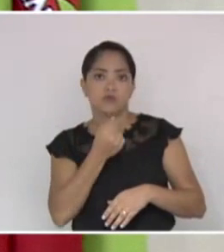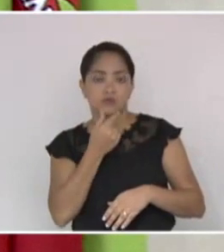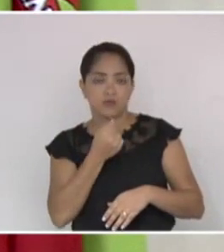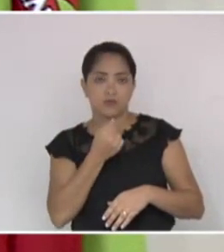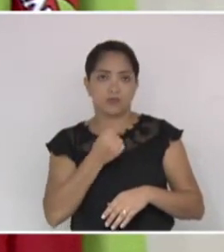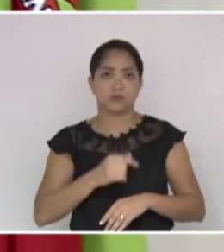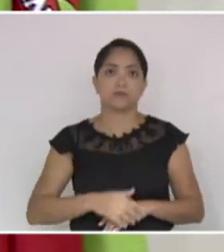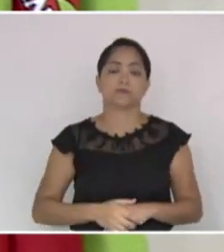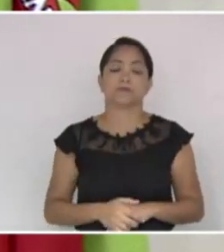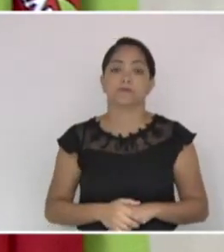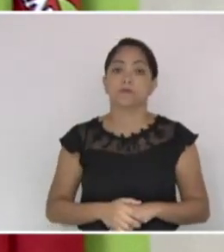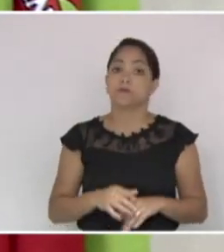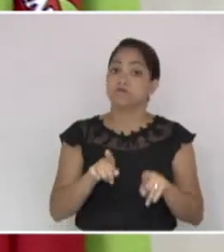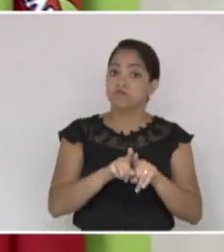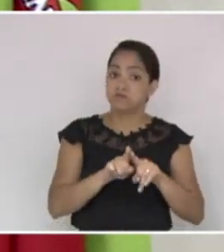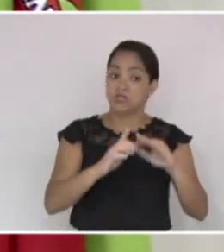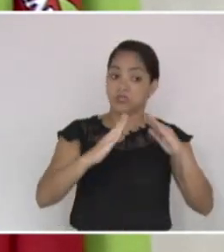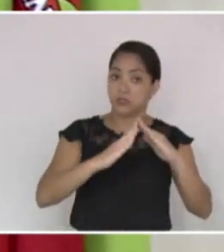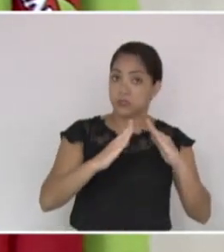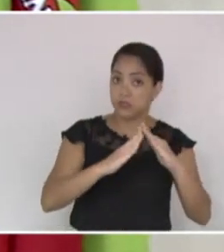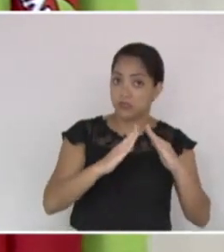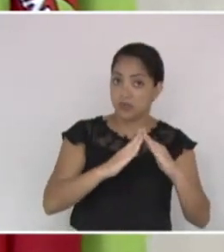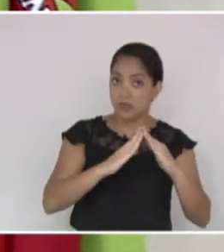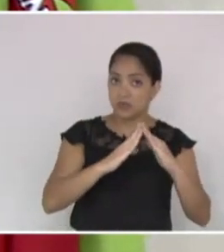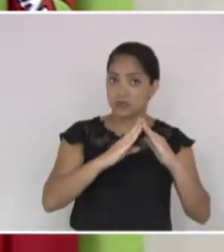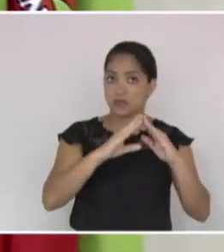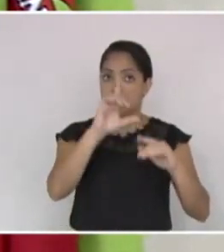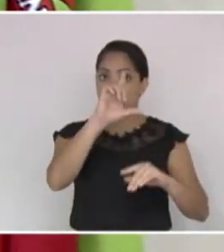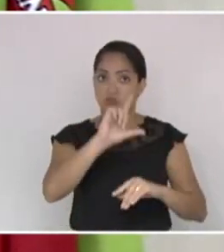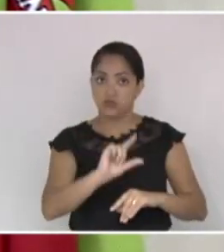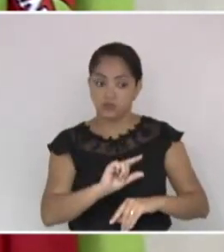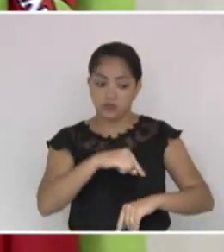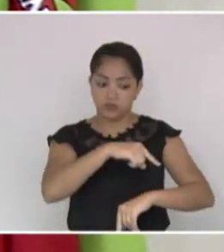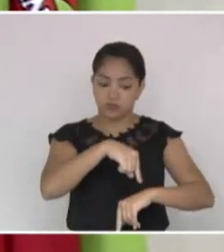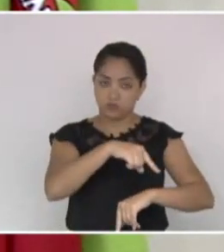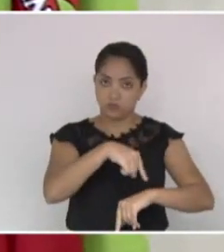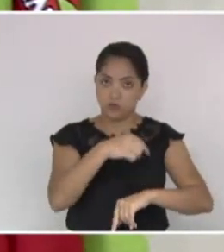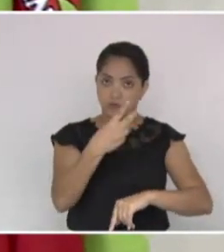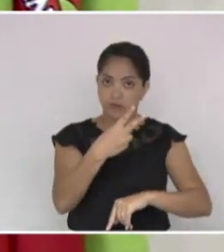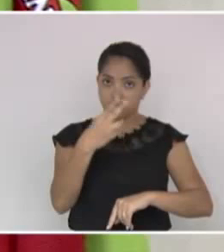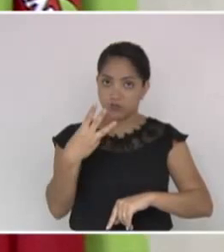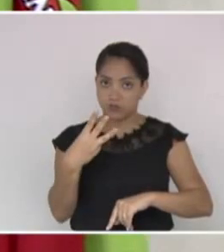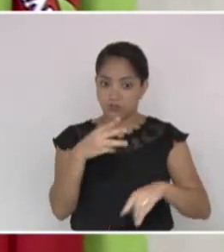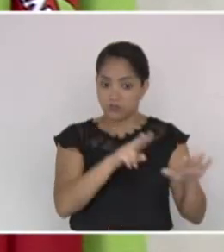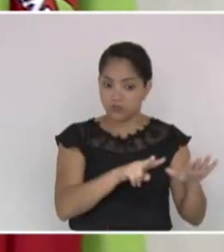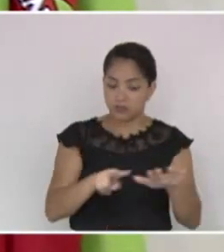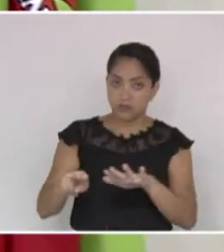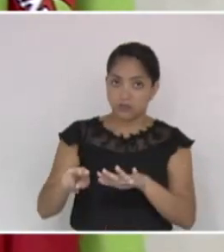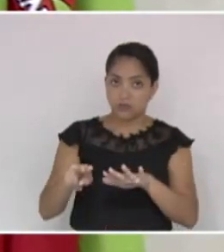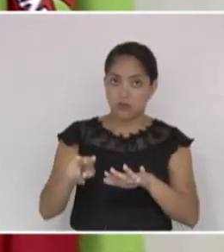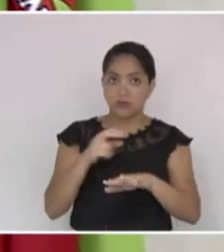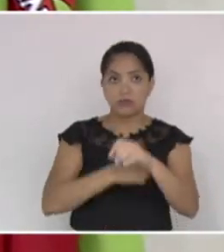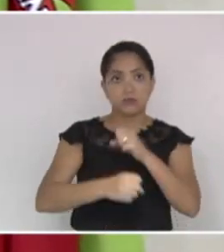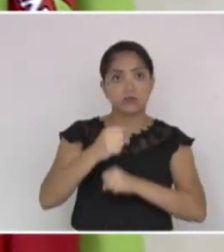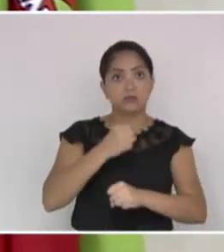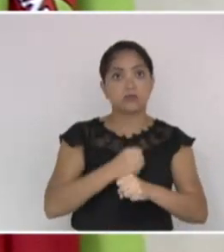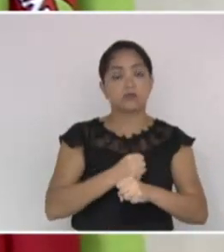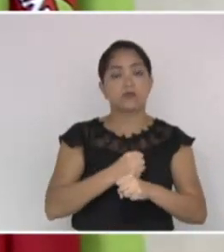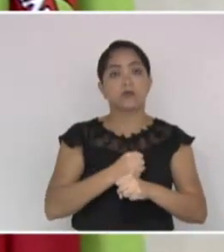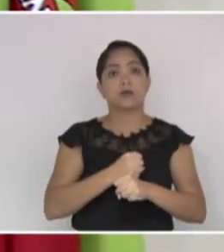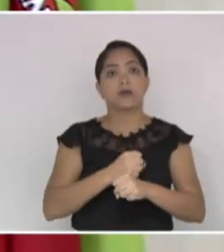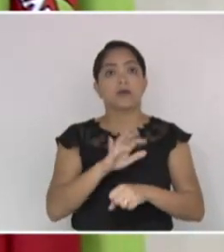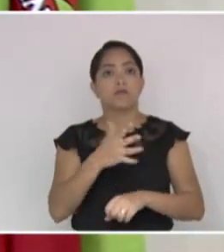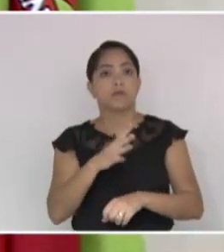aos afazeres domésticos caiu de 23 horas semanais em 2004 para 20 horas e